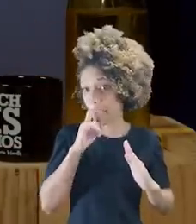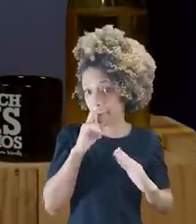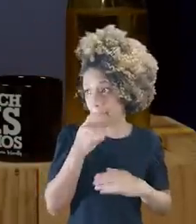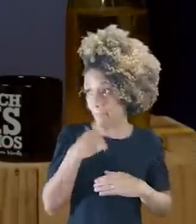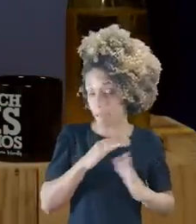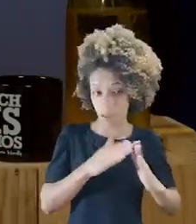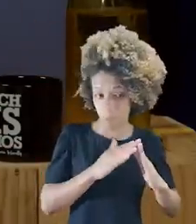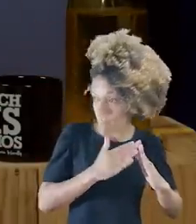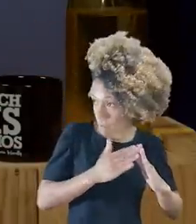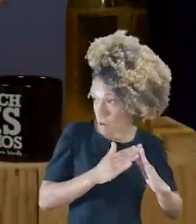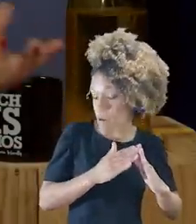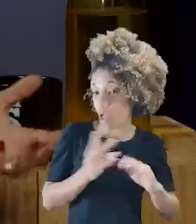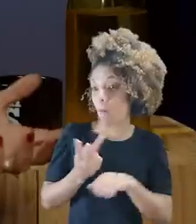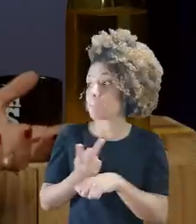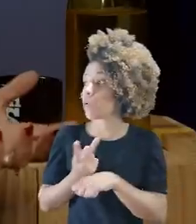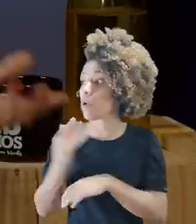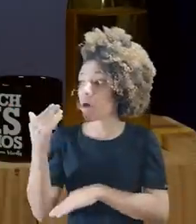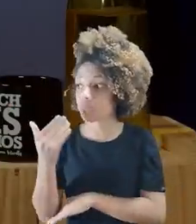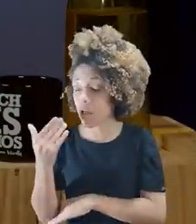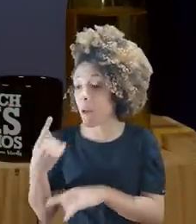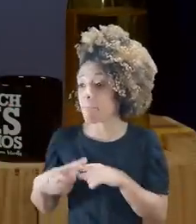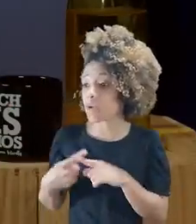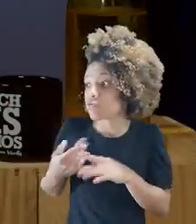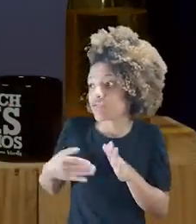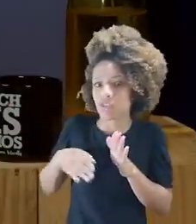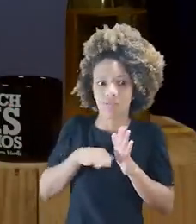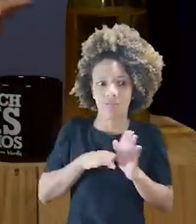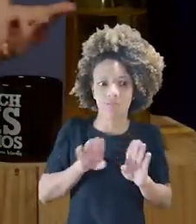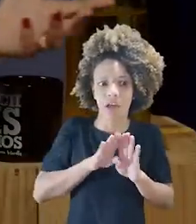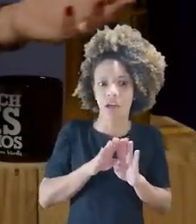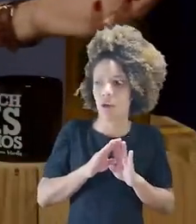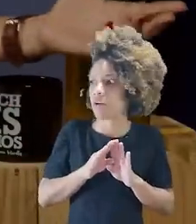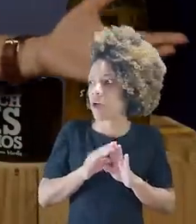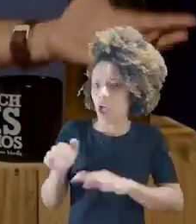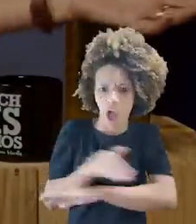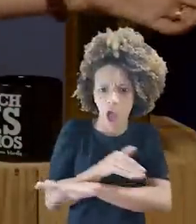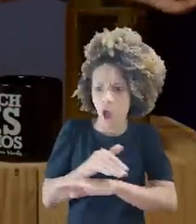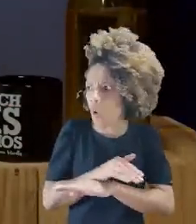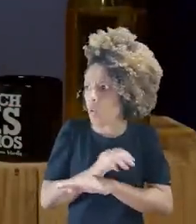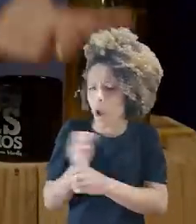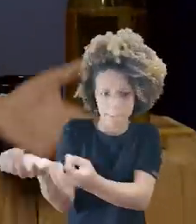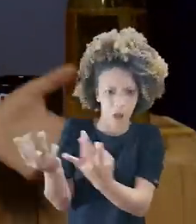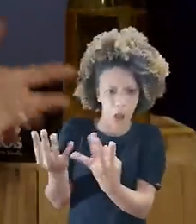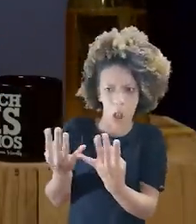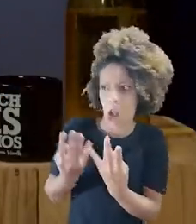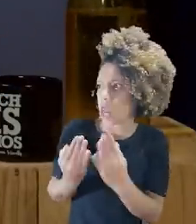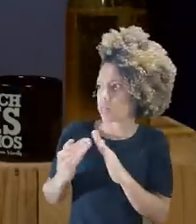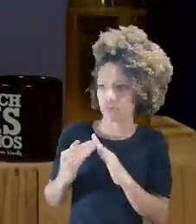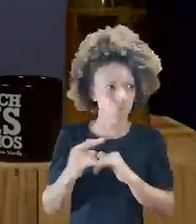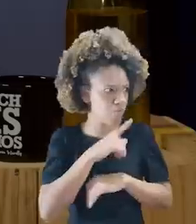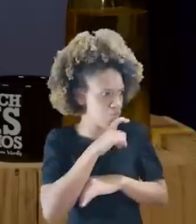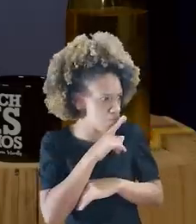periferia e procurar um hotel porque eu eu tava chegando em casa e eu chegava em casa tava ruim ter milhões de pessoas na porta da minha casa